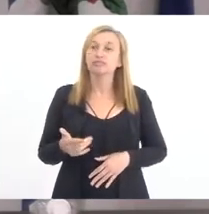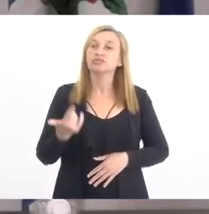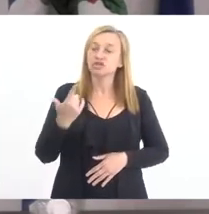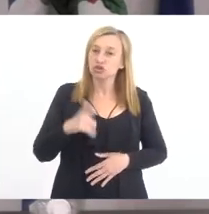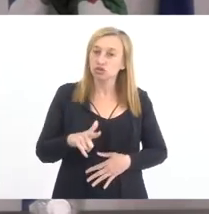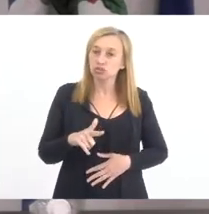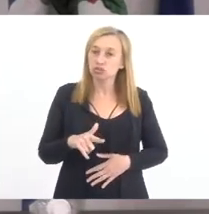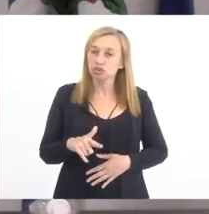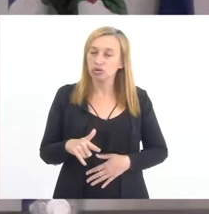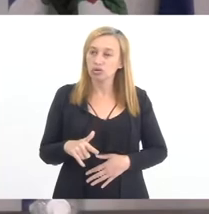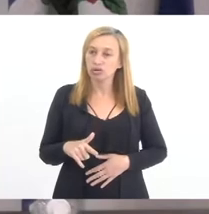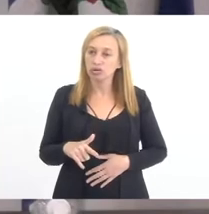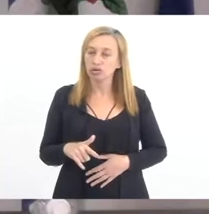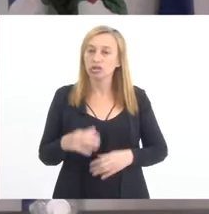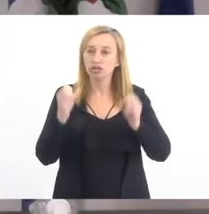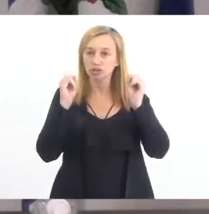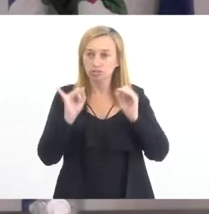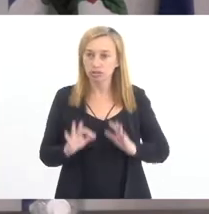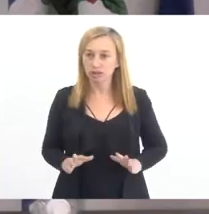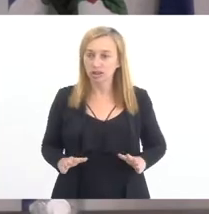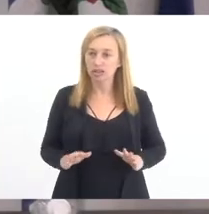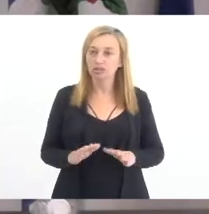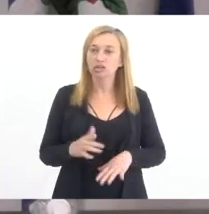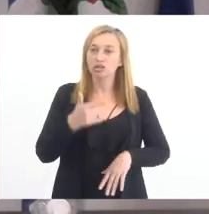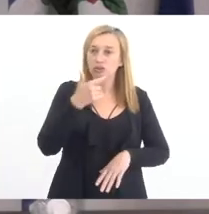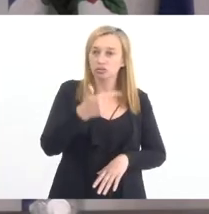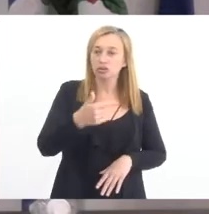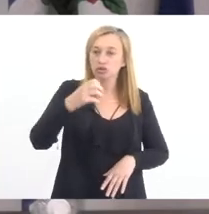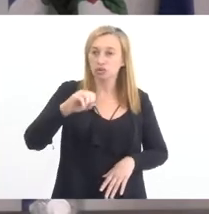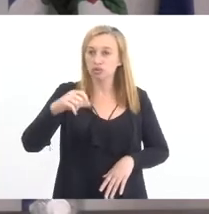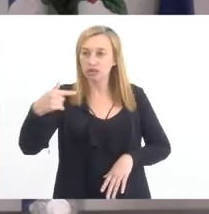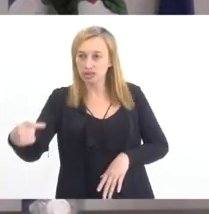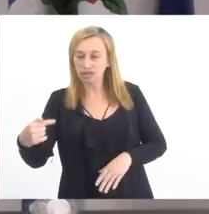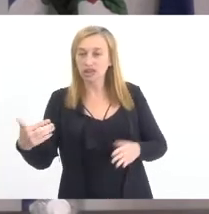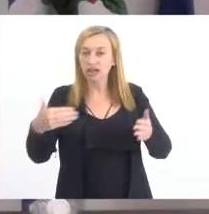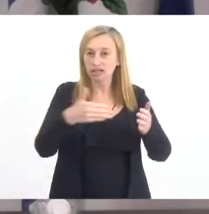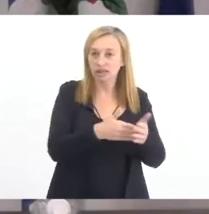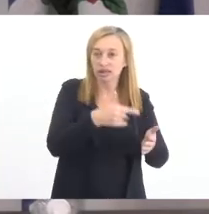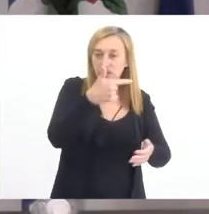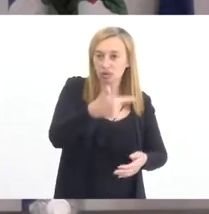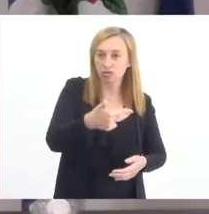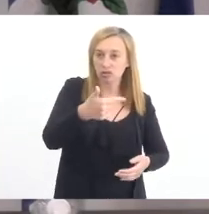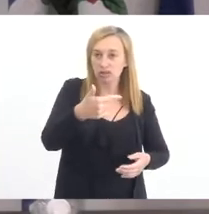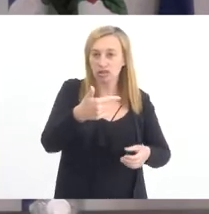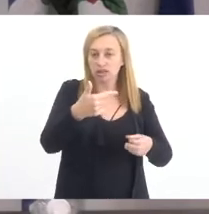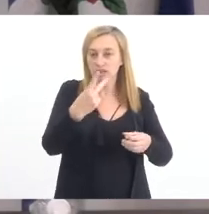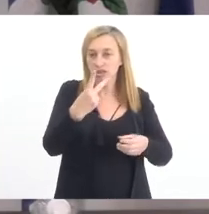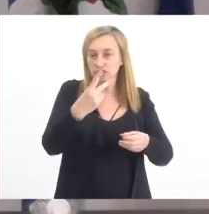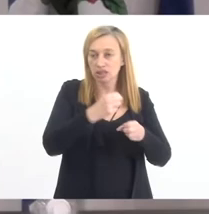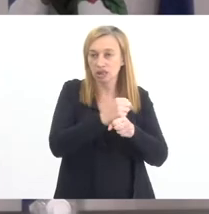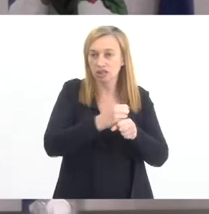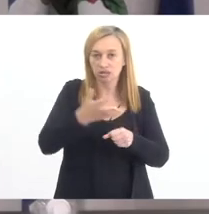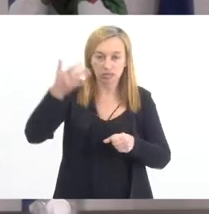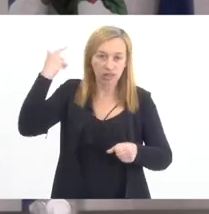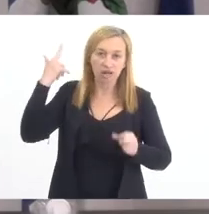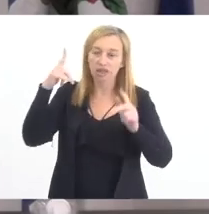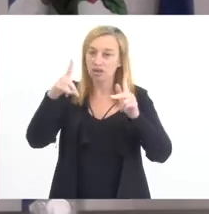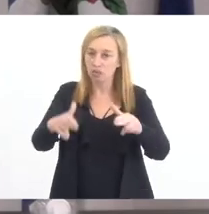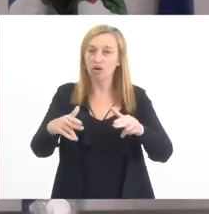Novamente, podendo esclarecer, de 2007 até 2 anos atrás. Era o mesmo